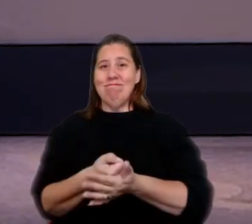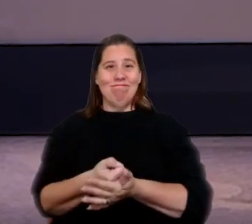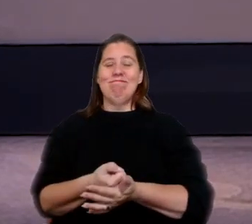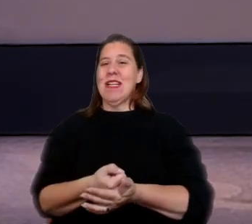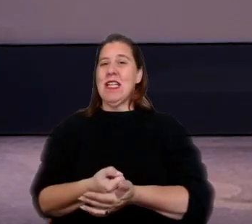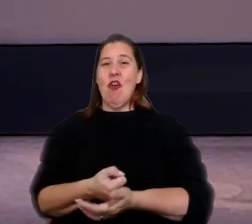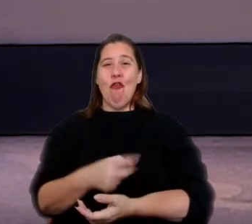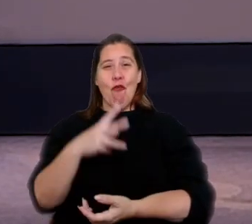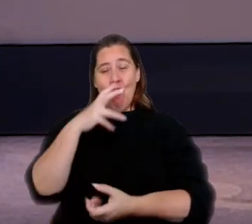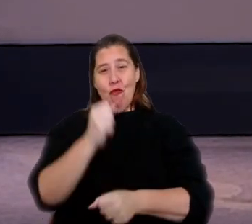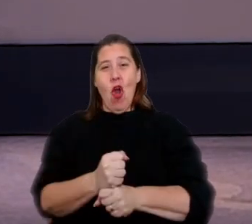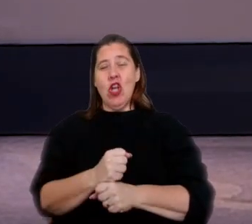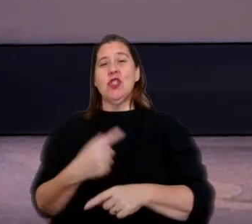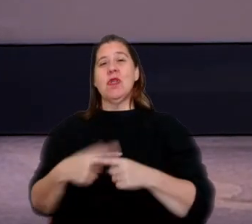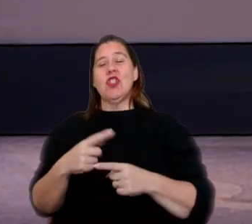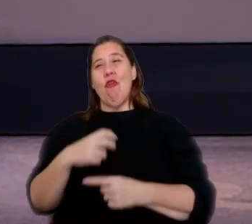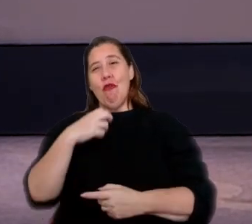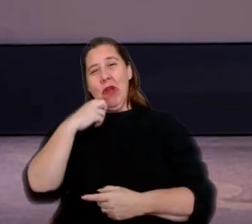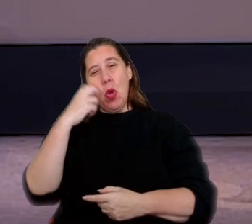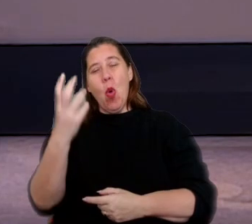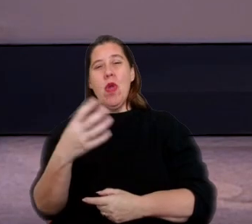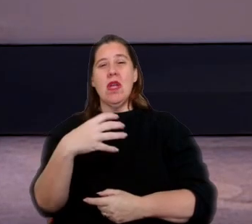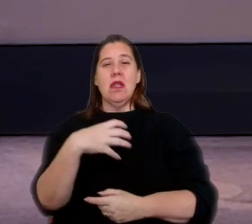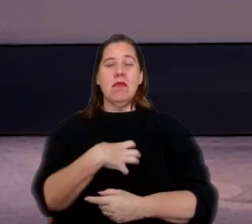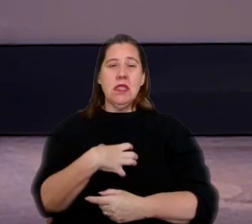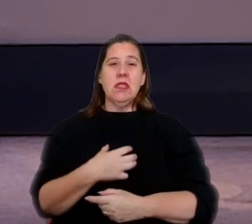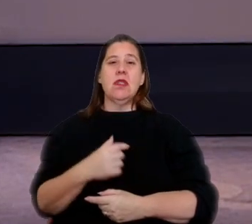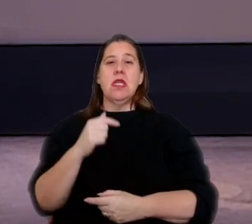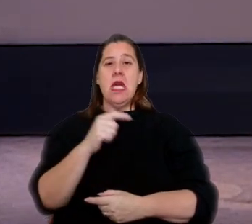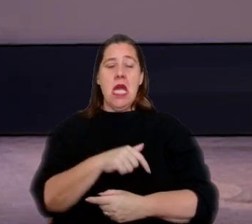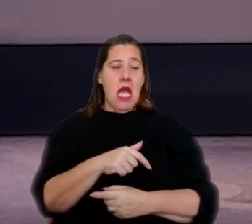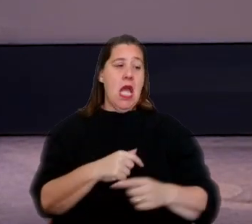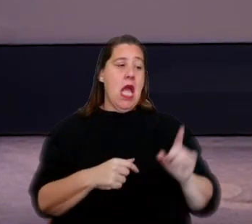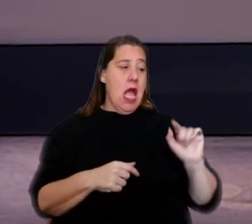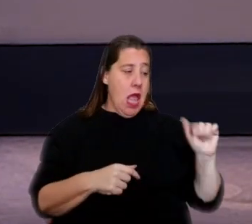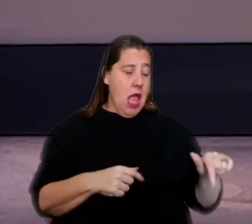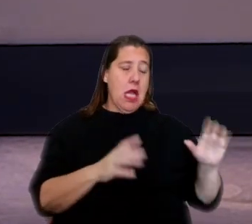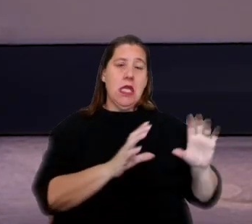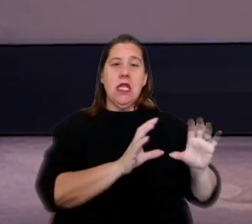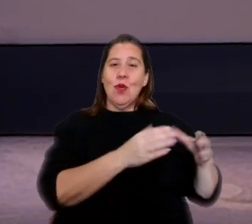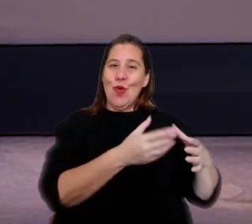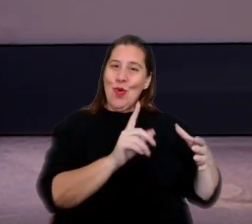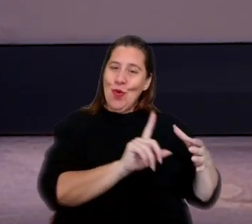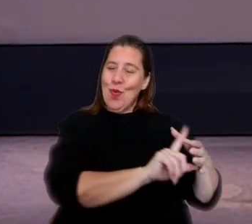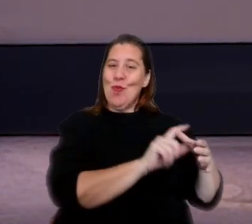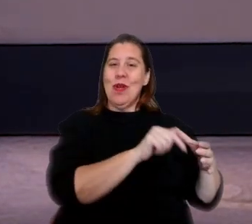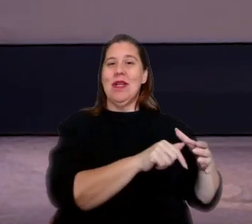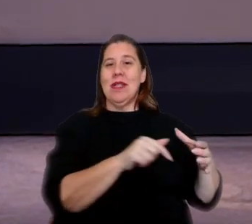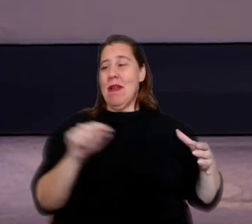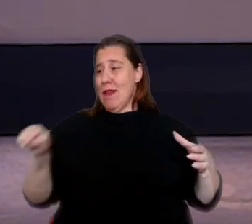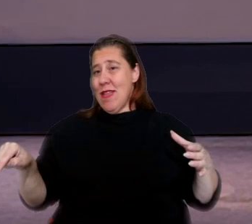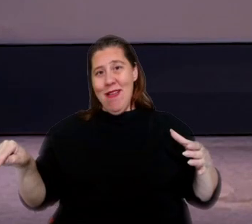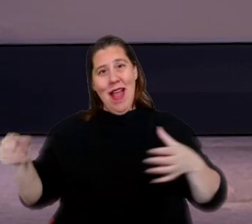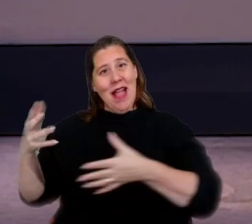né? Porque envolvia ali a vergonha que ele estava, como ele queria fazer parte do grupo, e na cabeça dele,